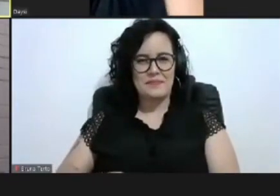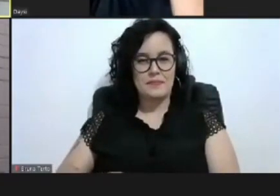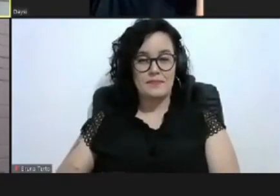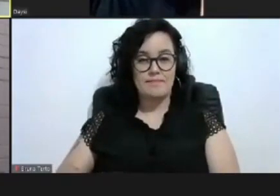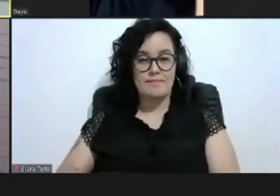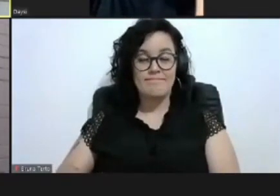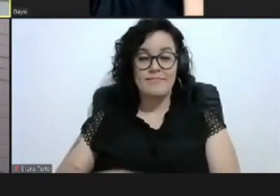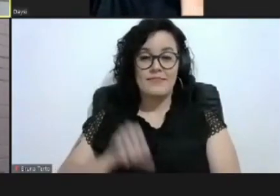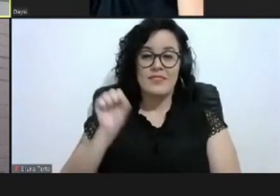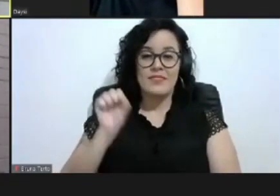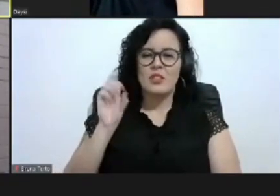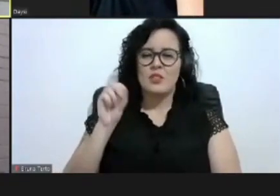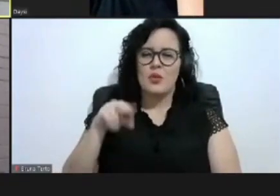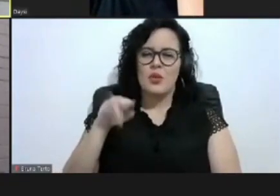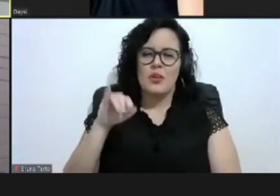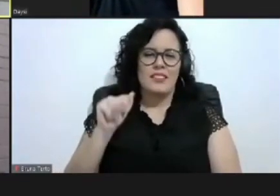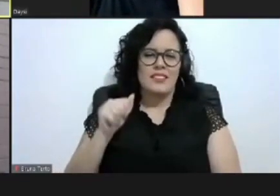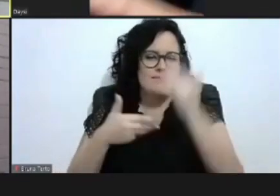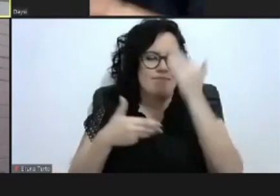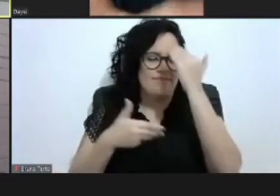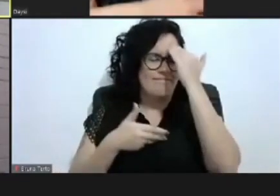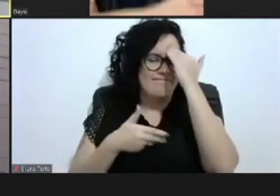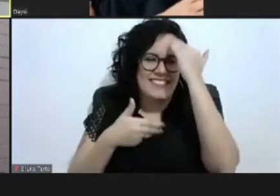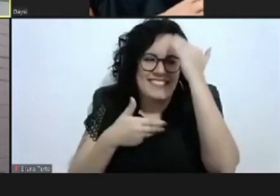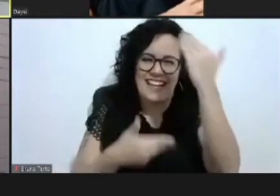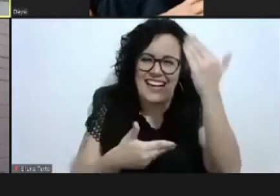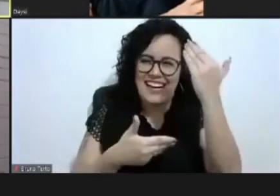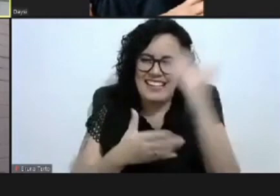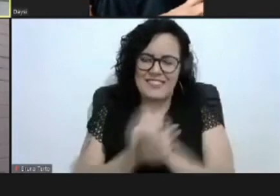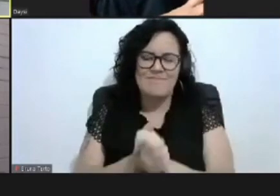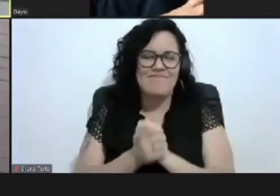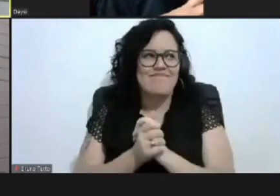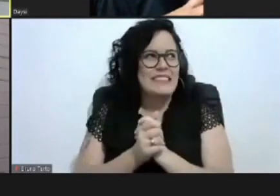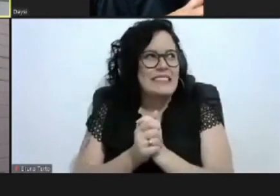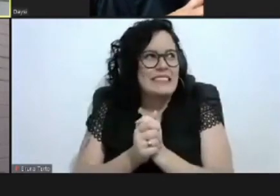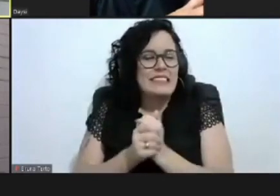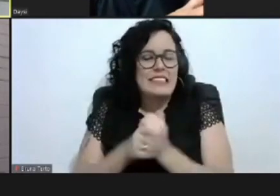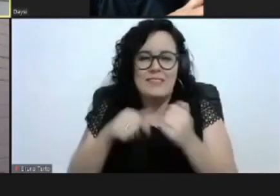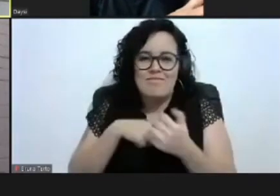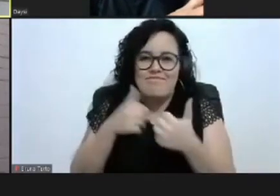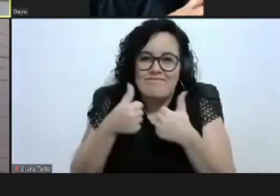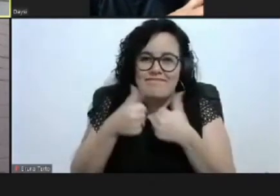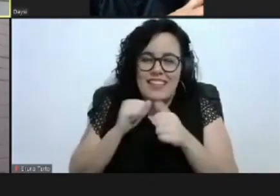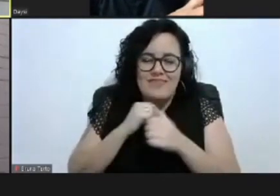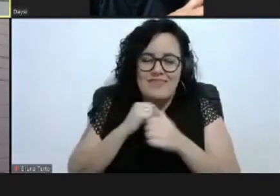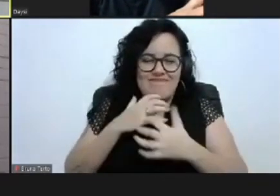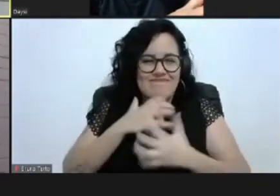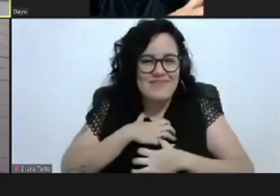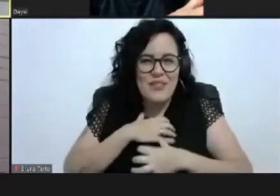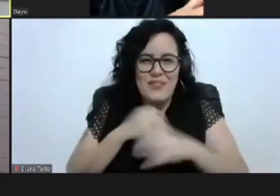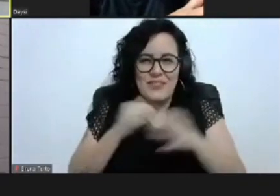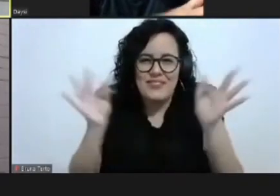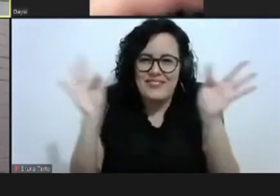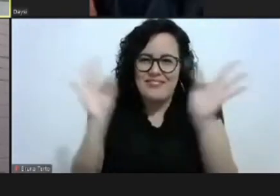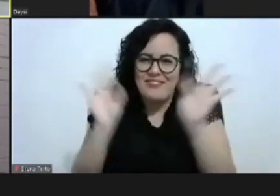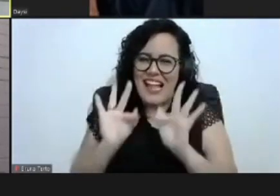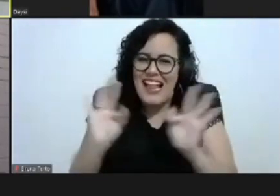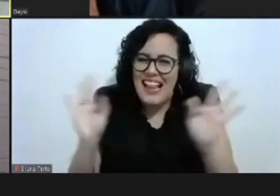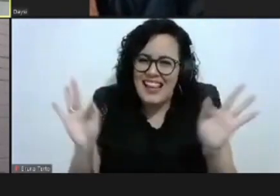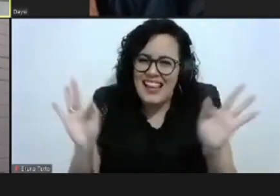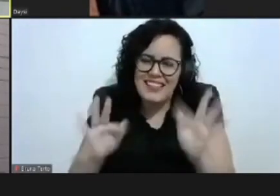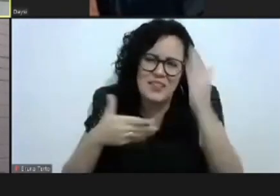Sônia, muito obrigada, estou extremamente feliz por estar aqui, agradecer ao Simpro